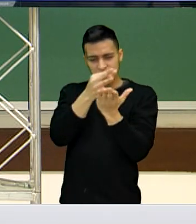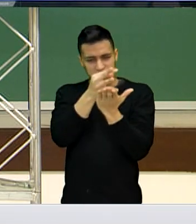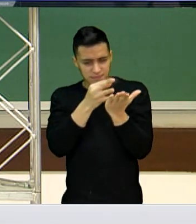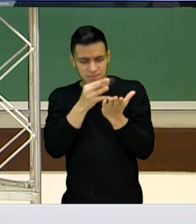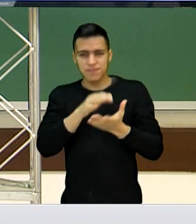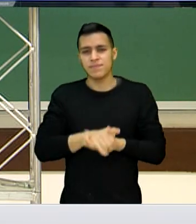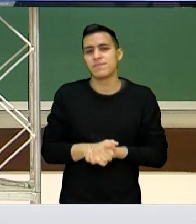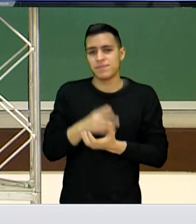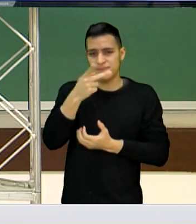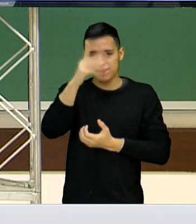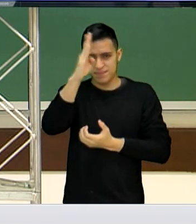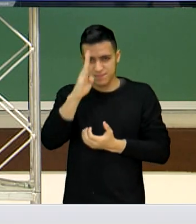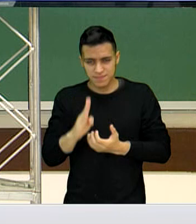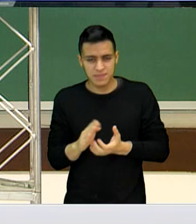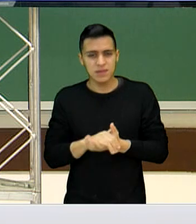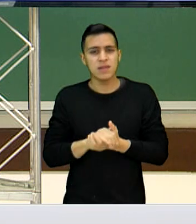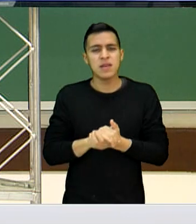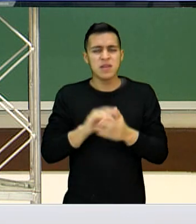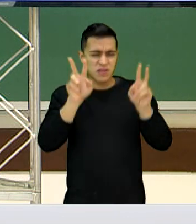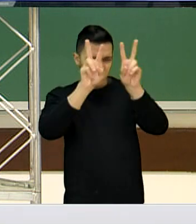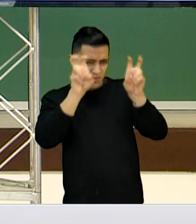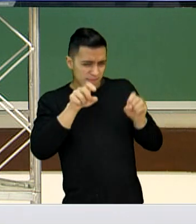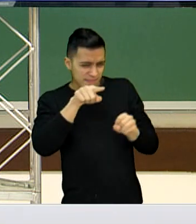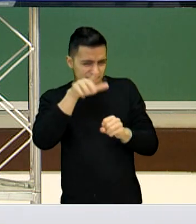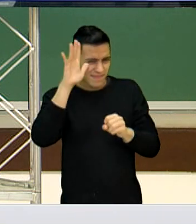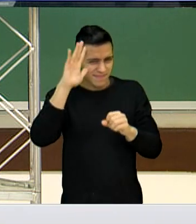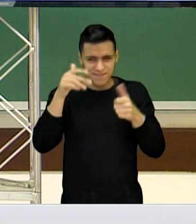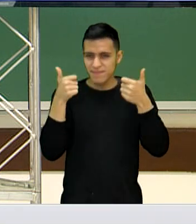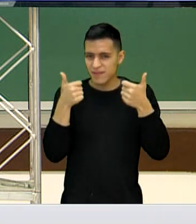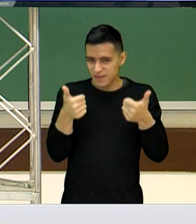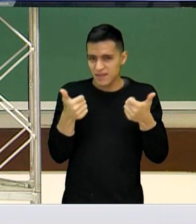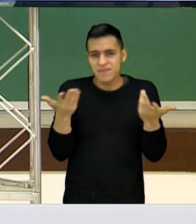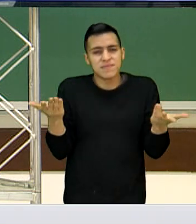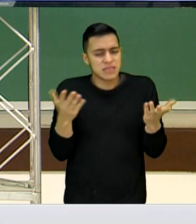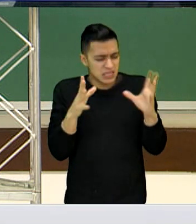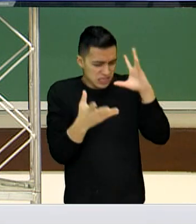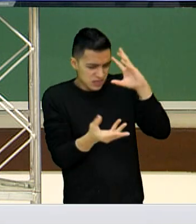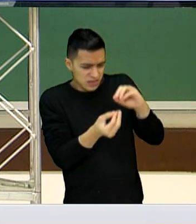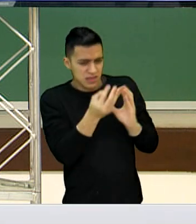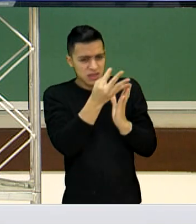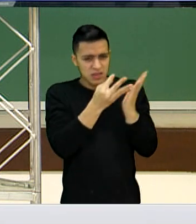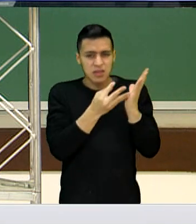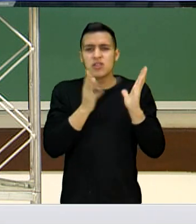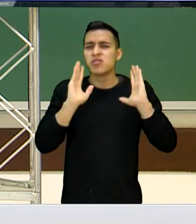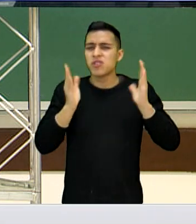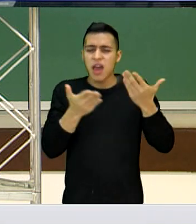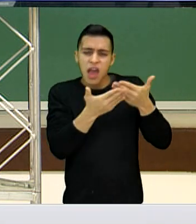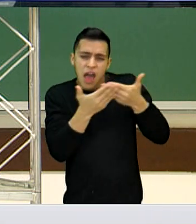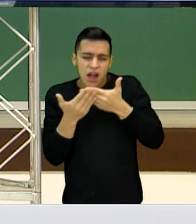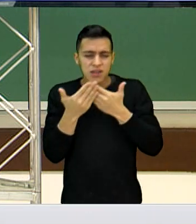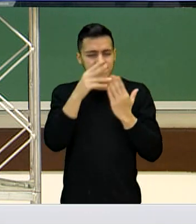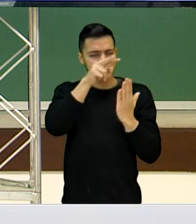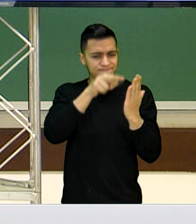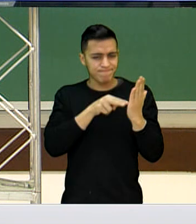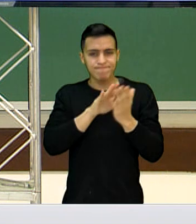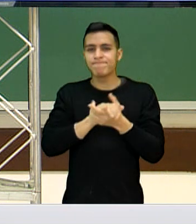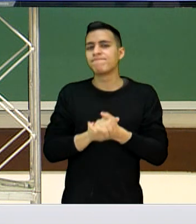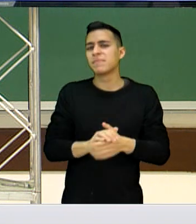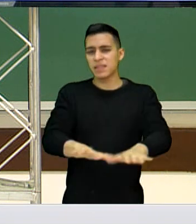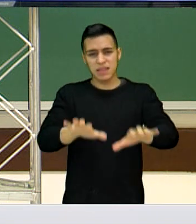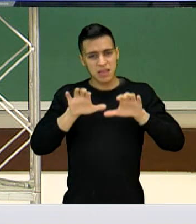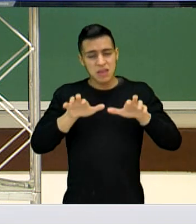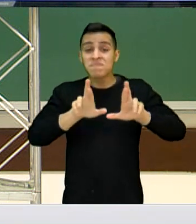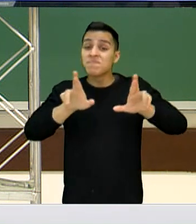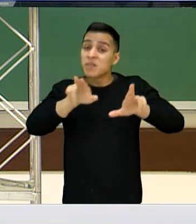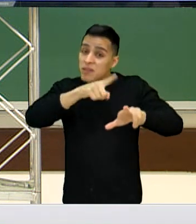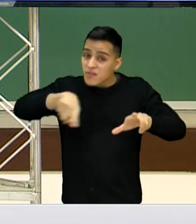textos brasileiros. E falamos um pouco dessa teoria, tá certo? Interpretamos o texto, fizemos uma aula de leitura. Então é isso,